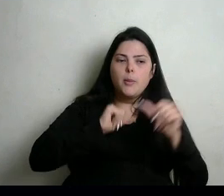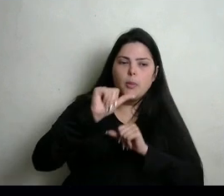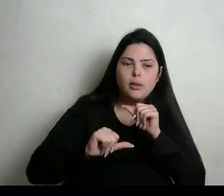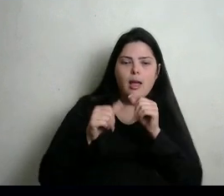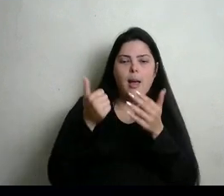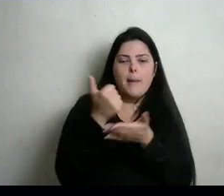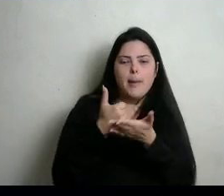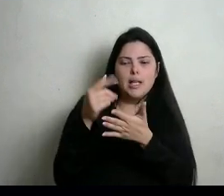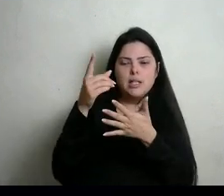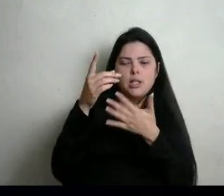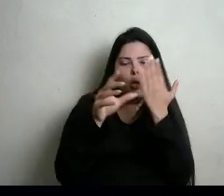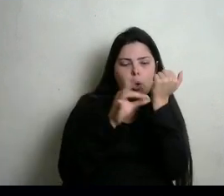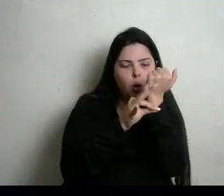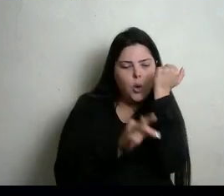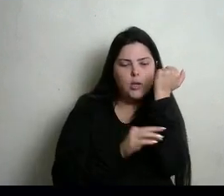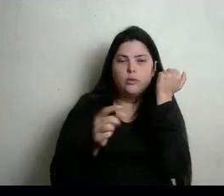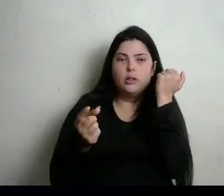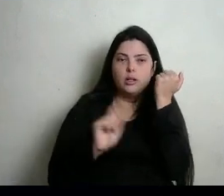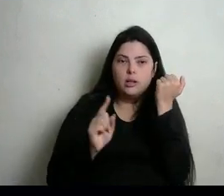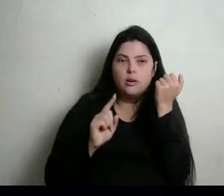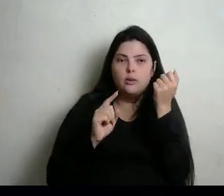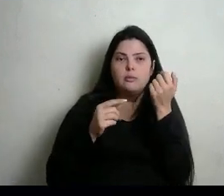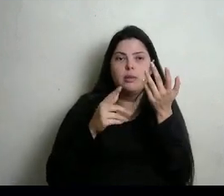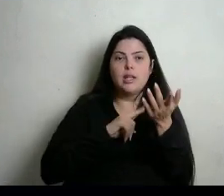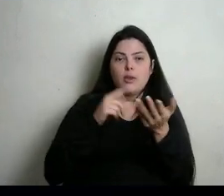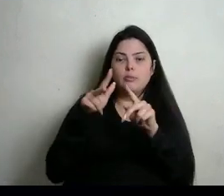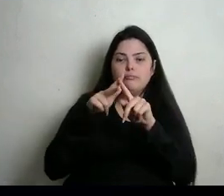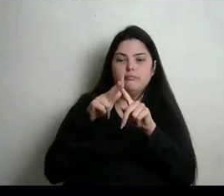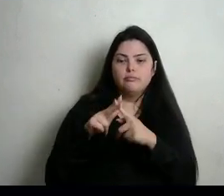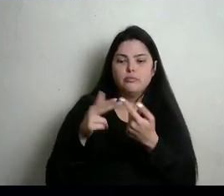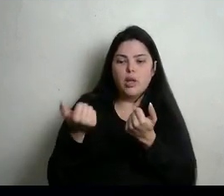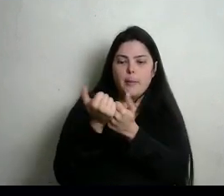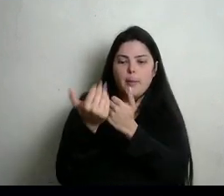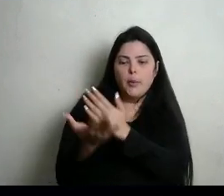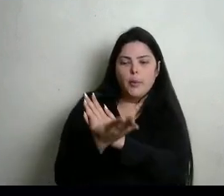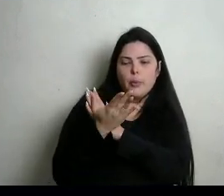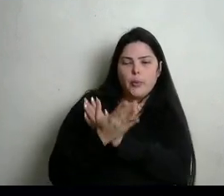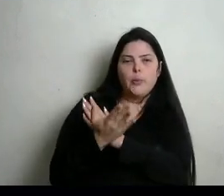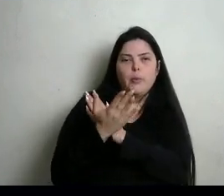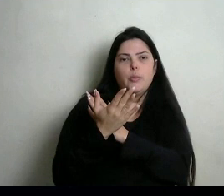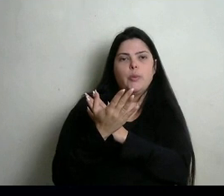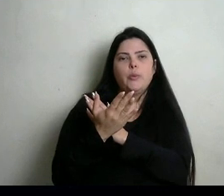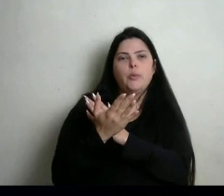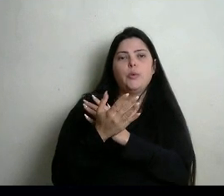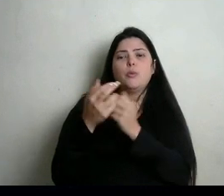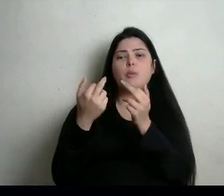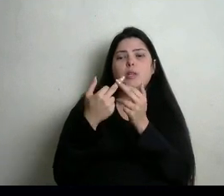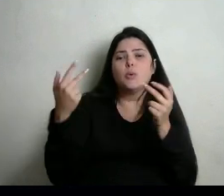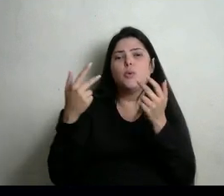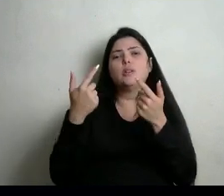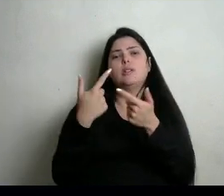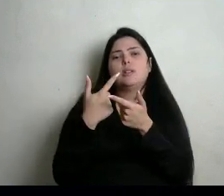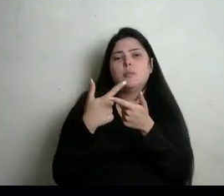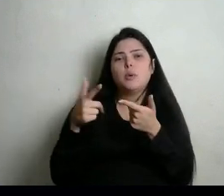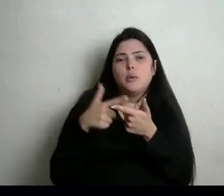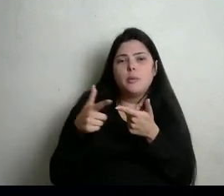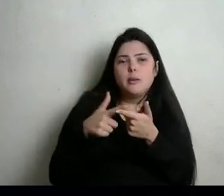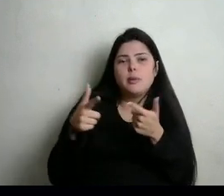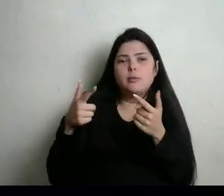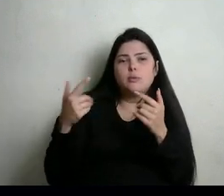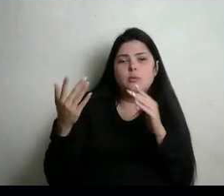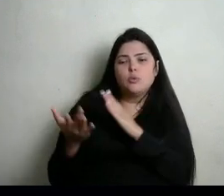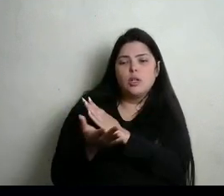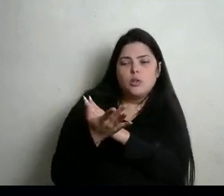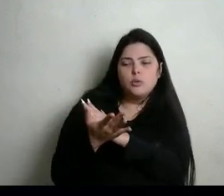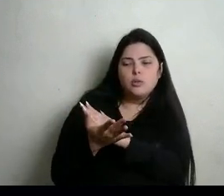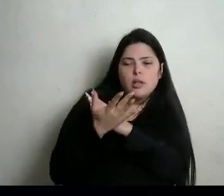código, mas se a gente tiver uma ferramenta que consiga nos auxiliar em poucas coisas, mas que vão se somando e isso vai melhorando o